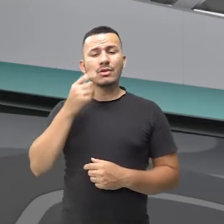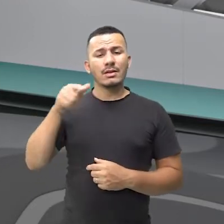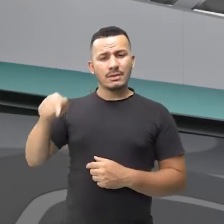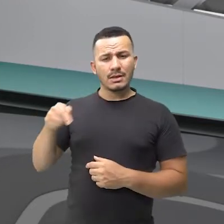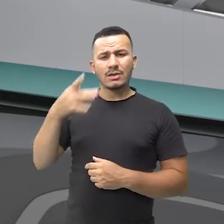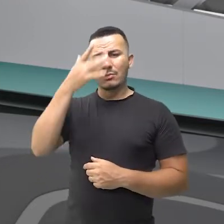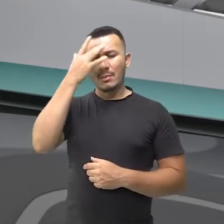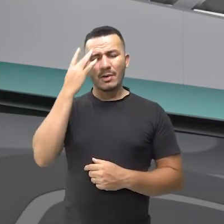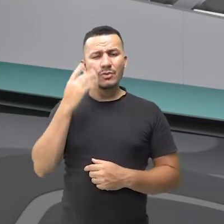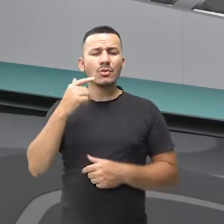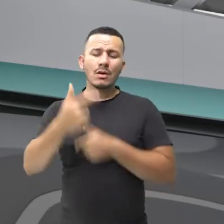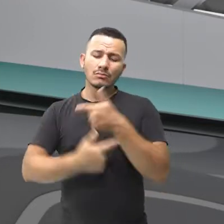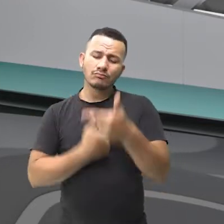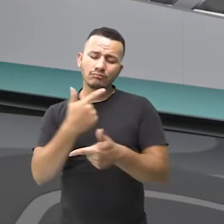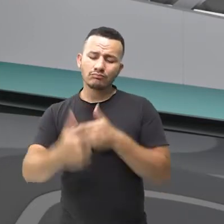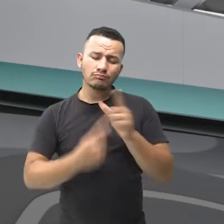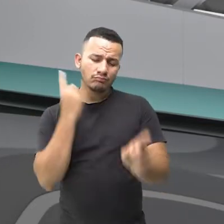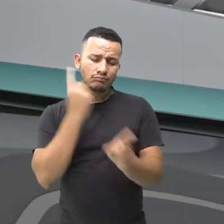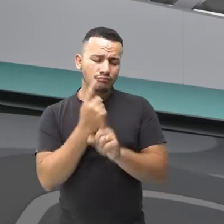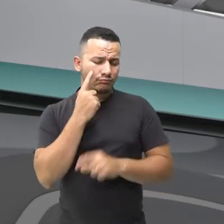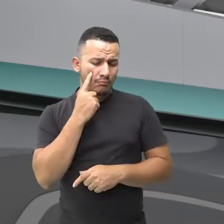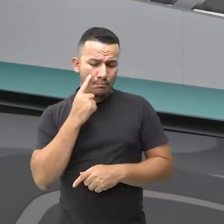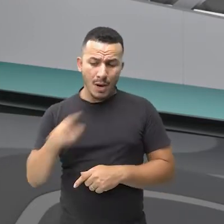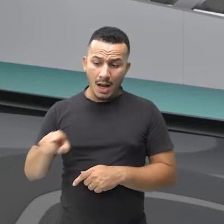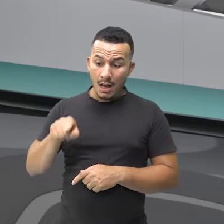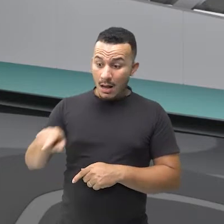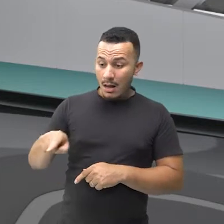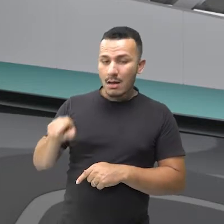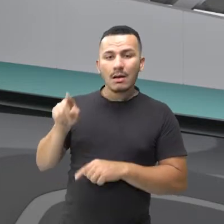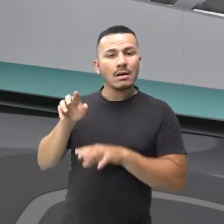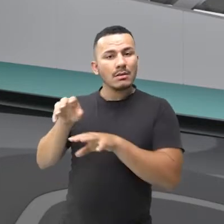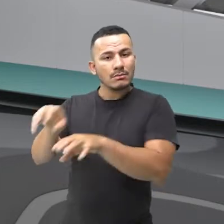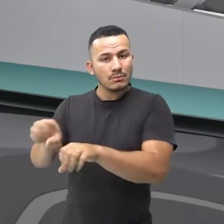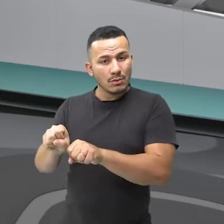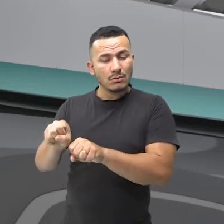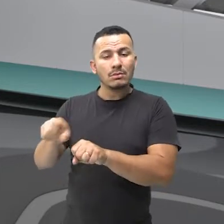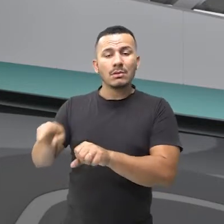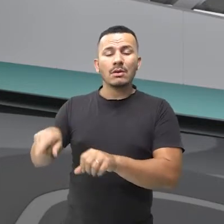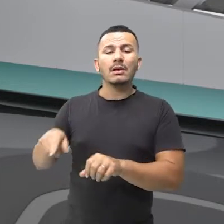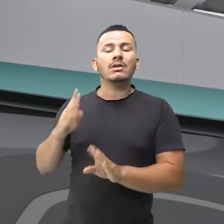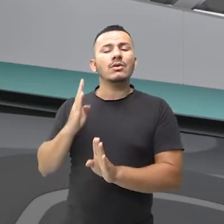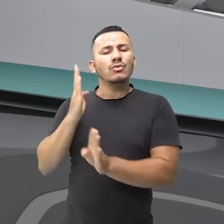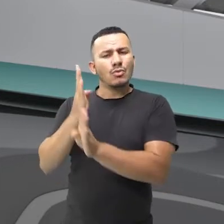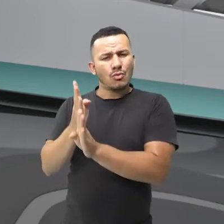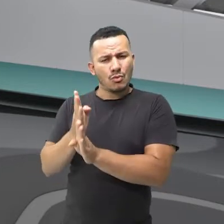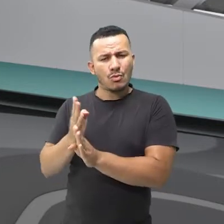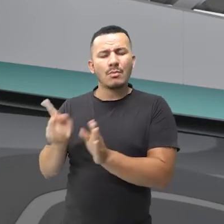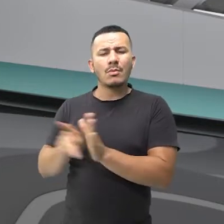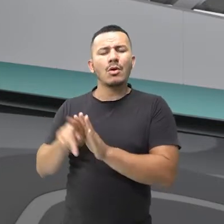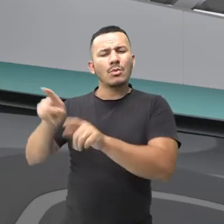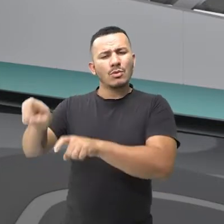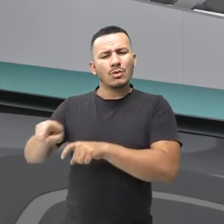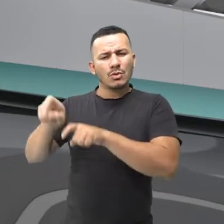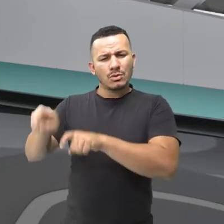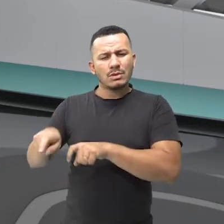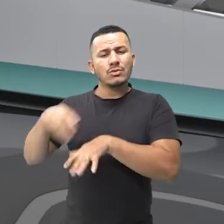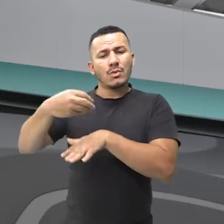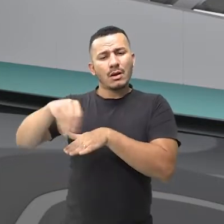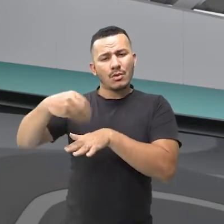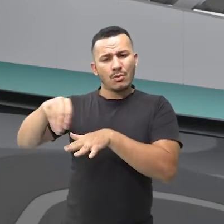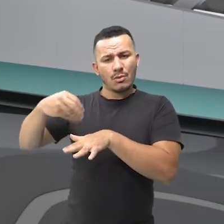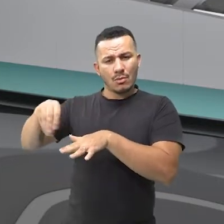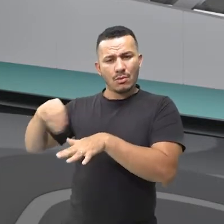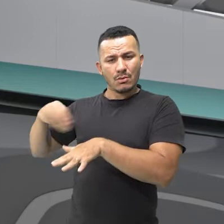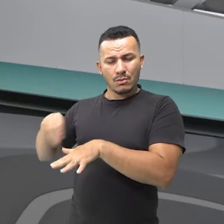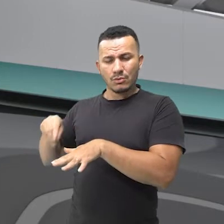um trabalhador chamado Jonah. Ela foi descoberta no sítio arqueológico, como eu já falei,